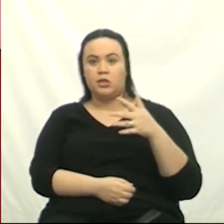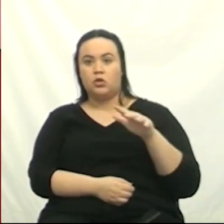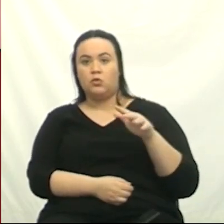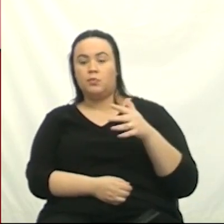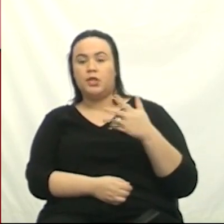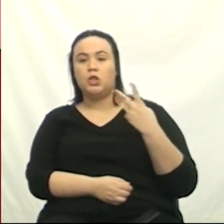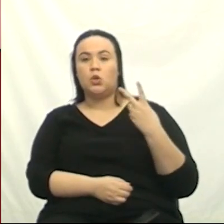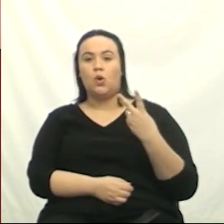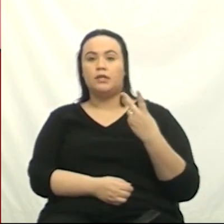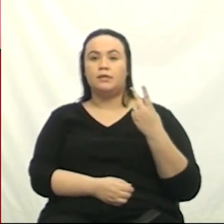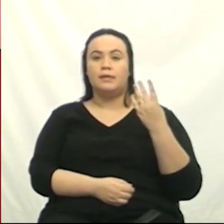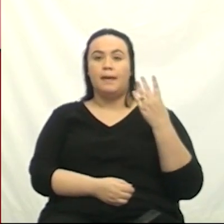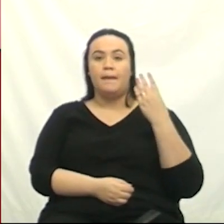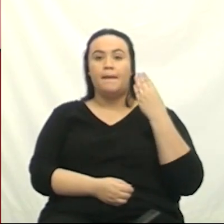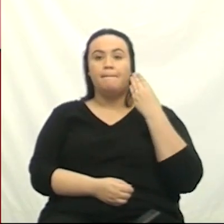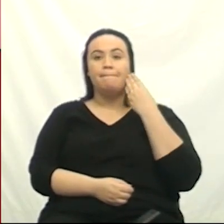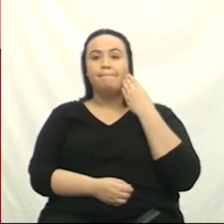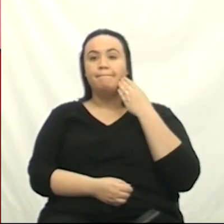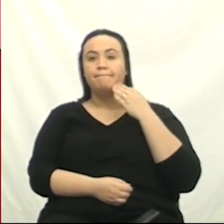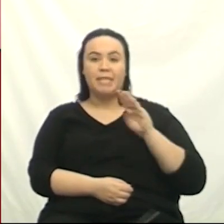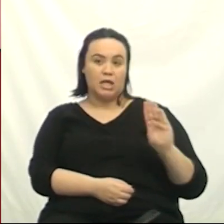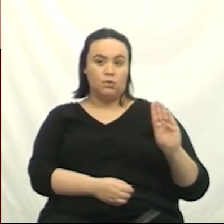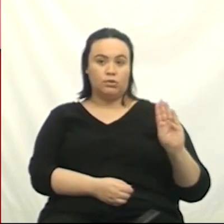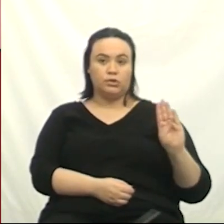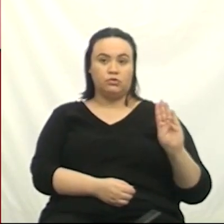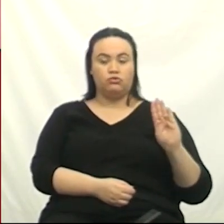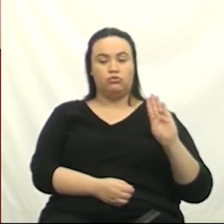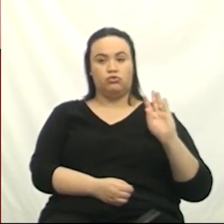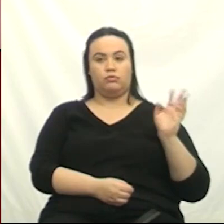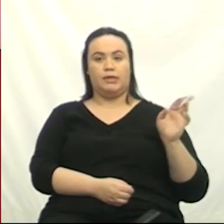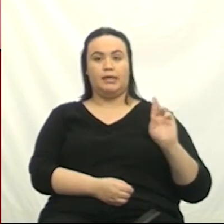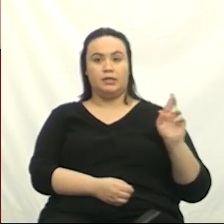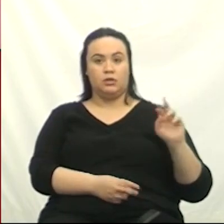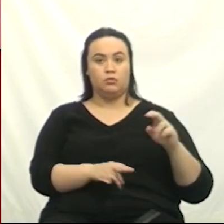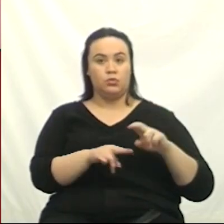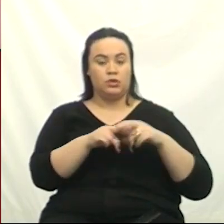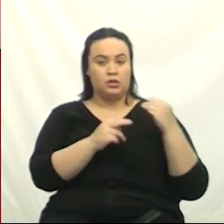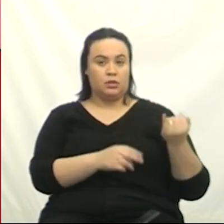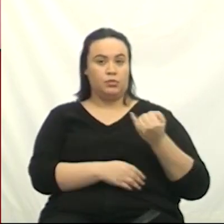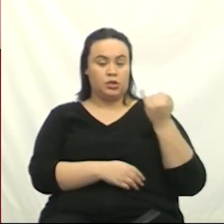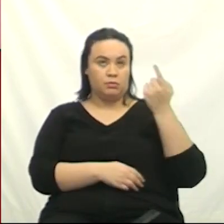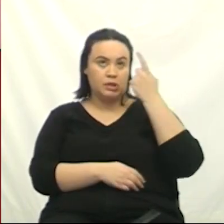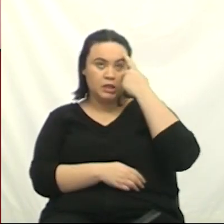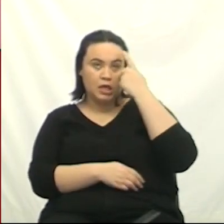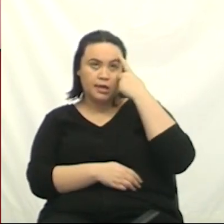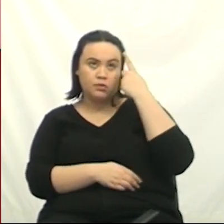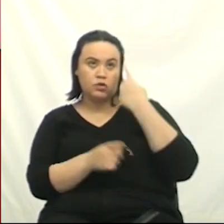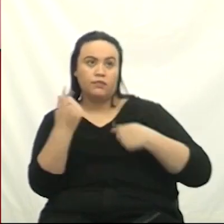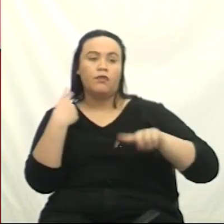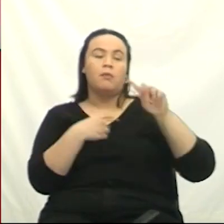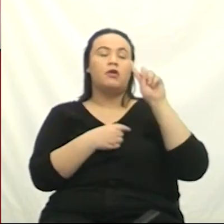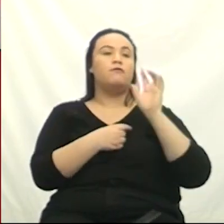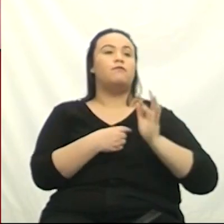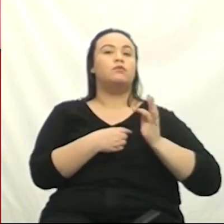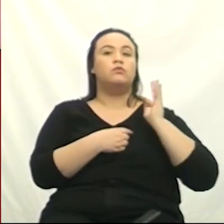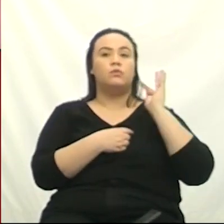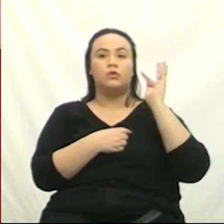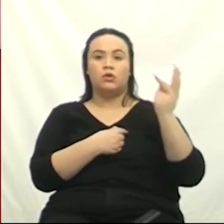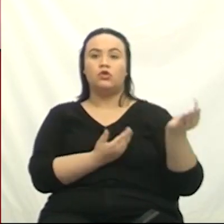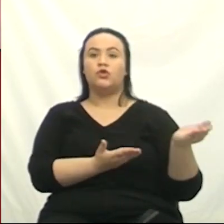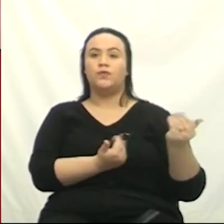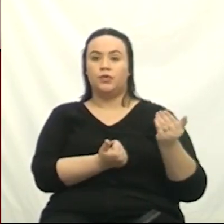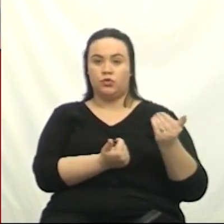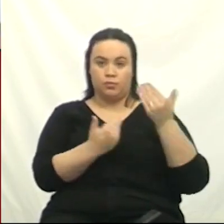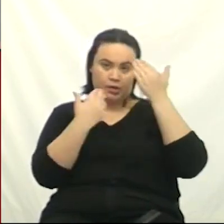bilhões de reais então é importante pensar no desenvolvimento pensar no crescimento pensar no futuro da nossa juventude obrigado senhor